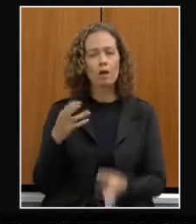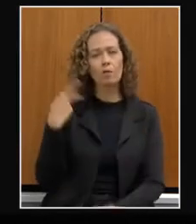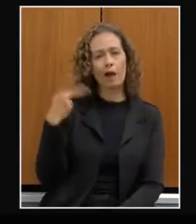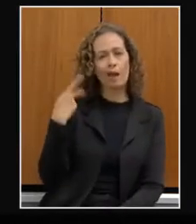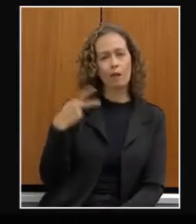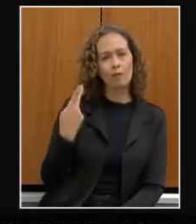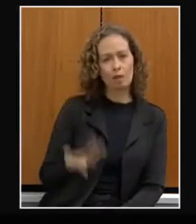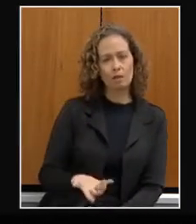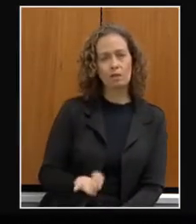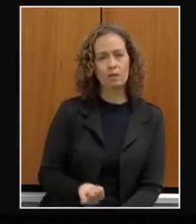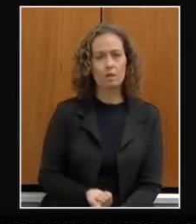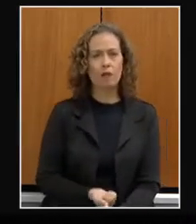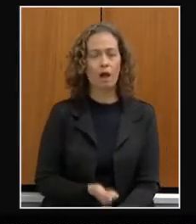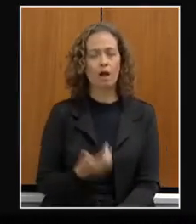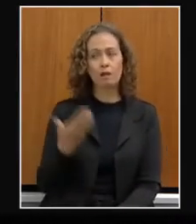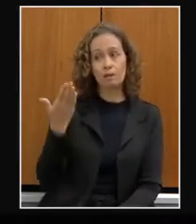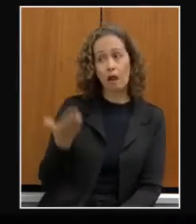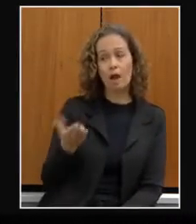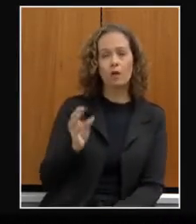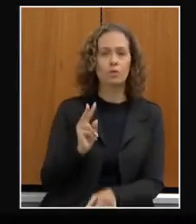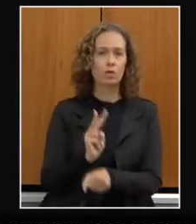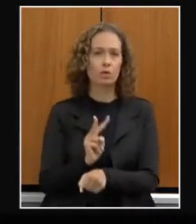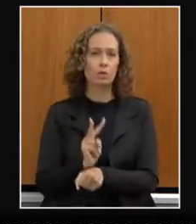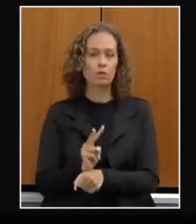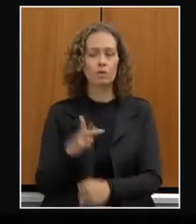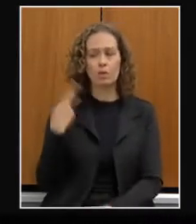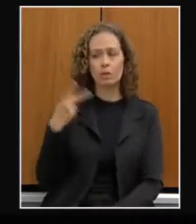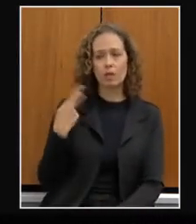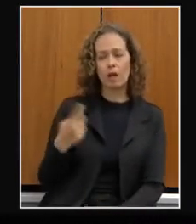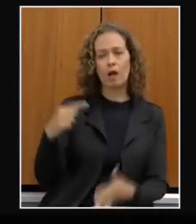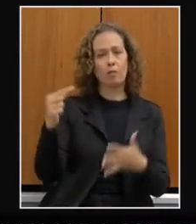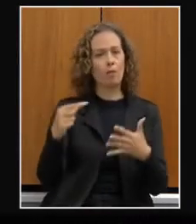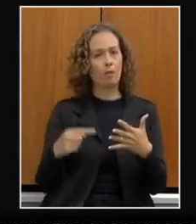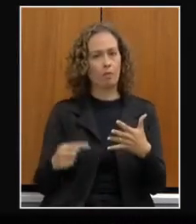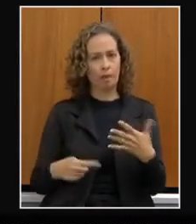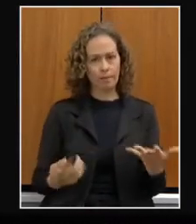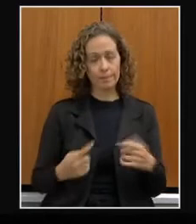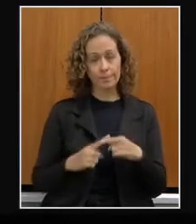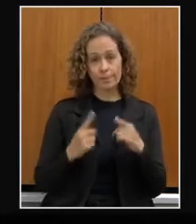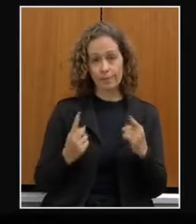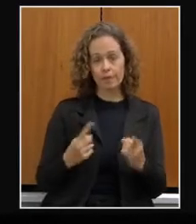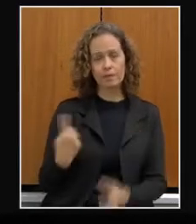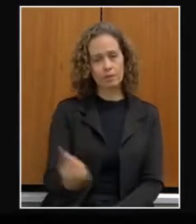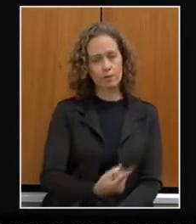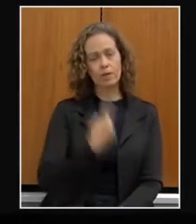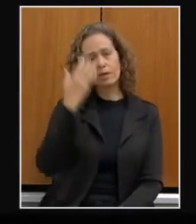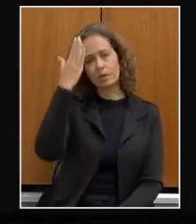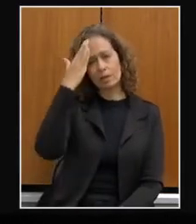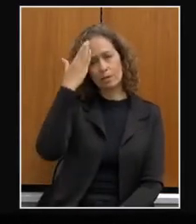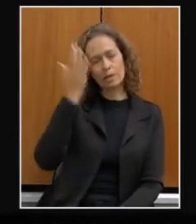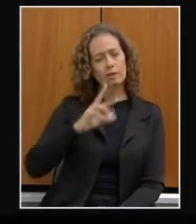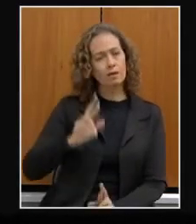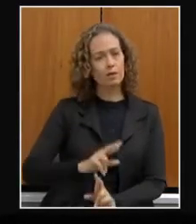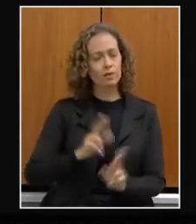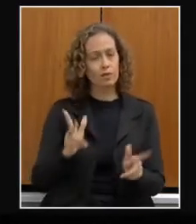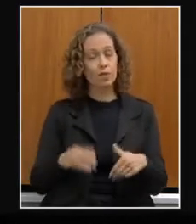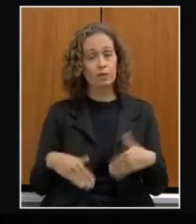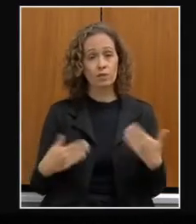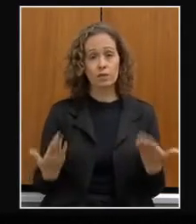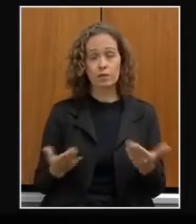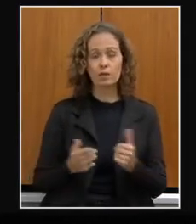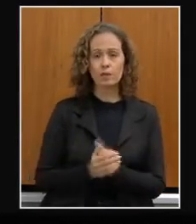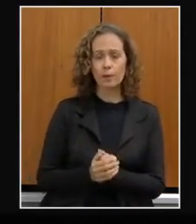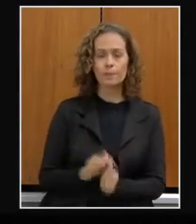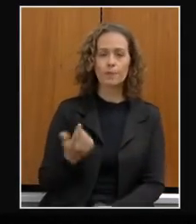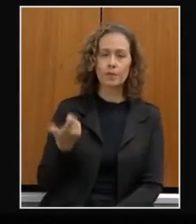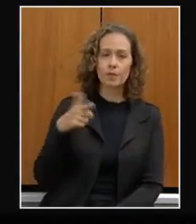que o parlamentar tal pediu o parlamentar ciclano pediu e a gente sabia que não era assim então fica aqui mais uma